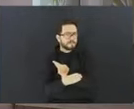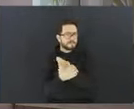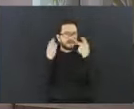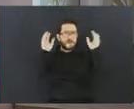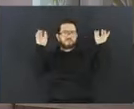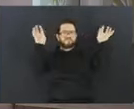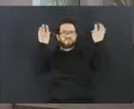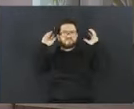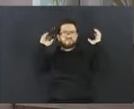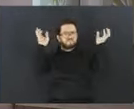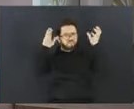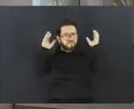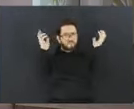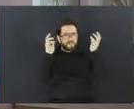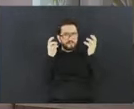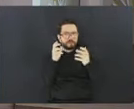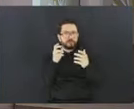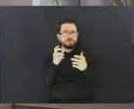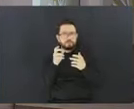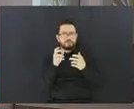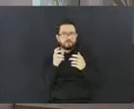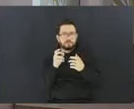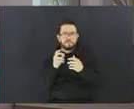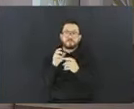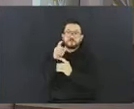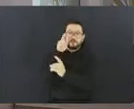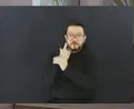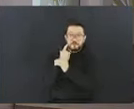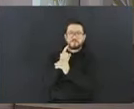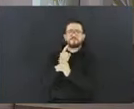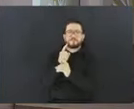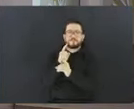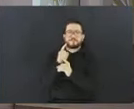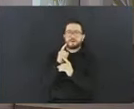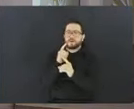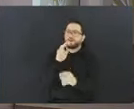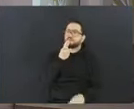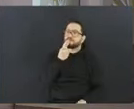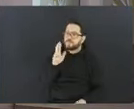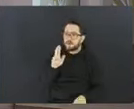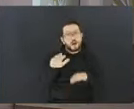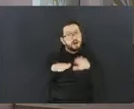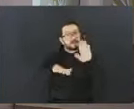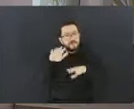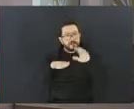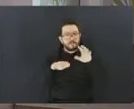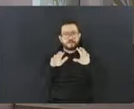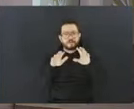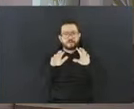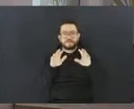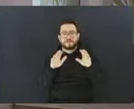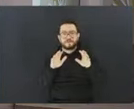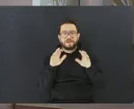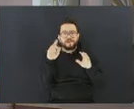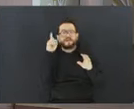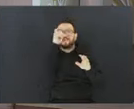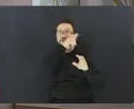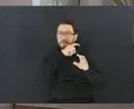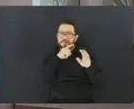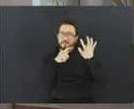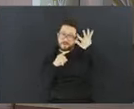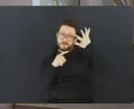que nesse caso, assim, digo para o senhor que seria uma situação muito difícil de resolução, porque é aquilo ali